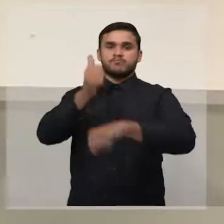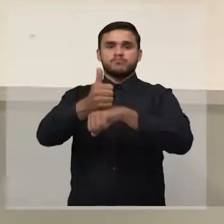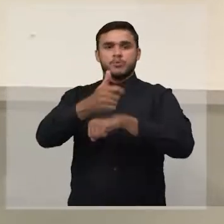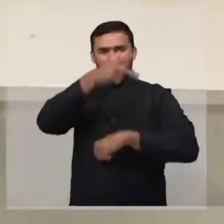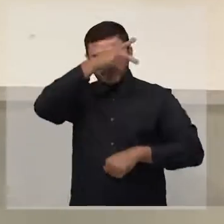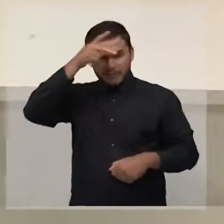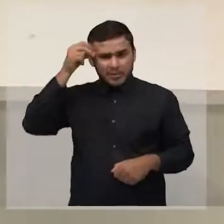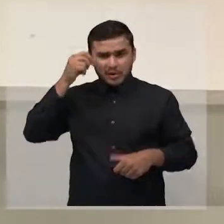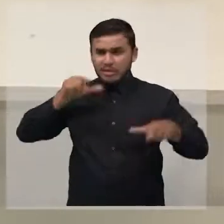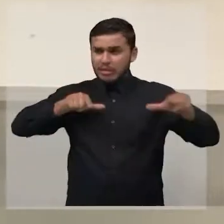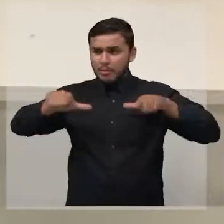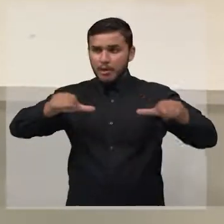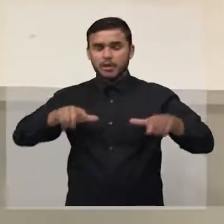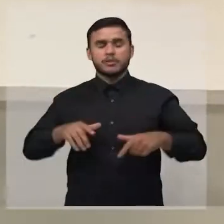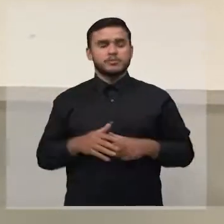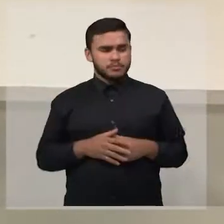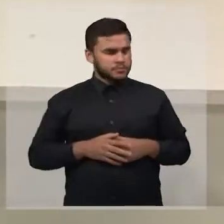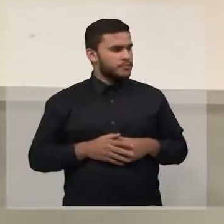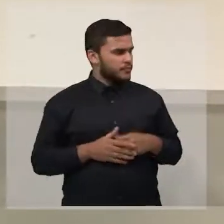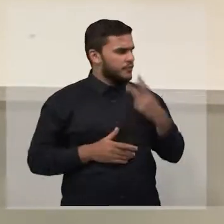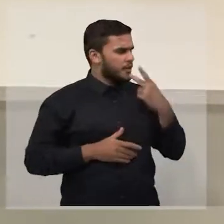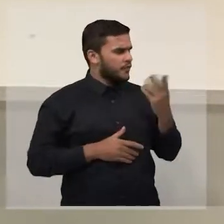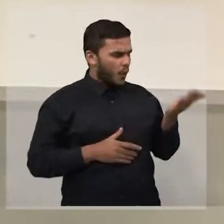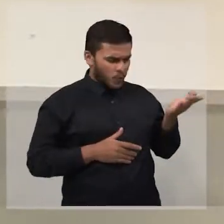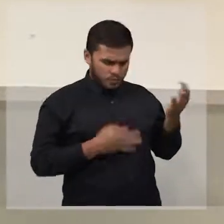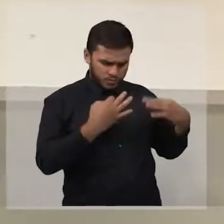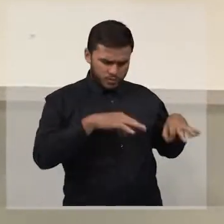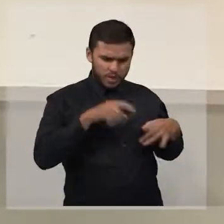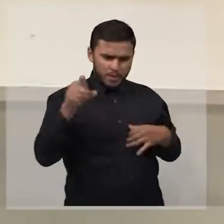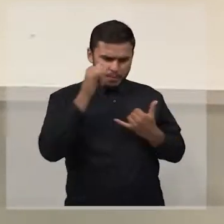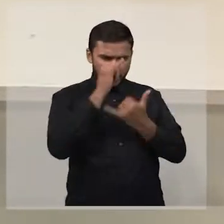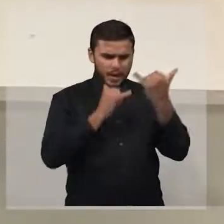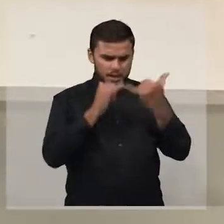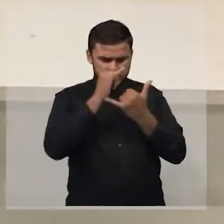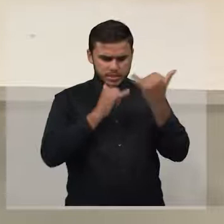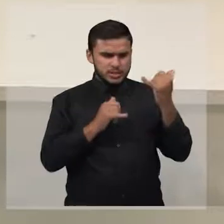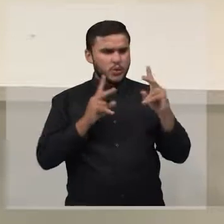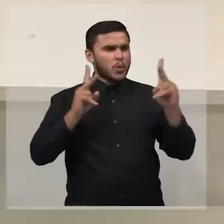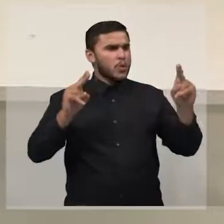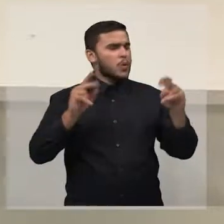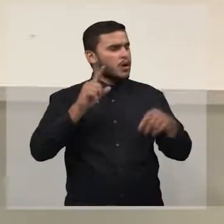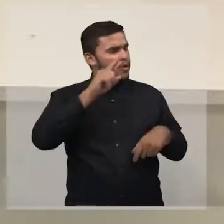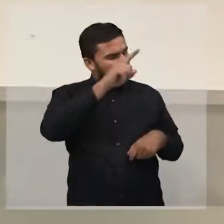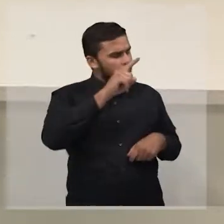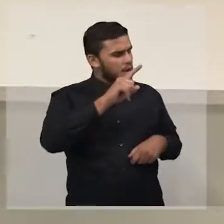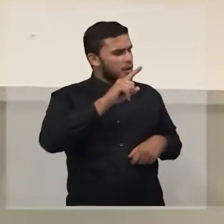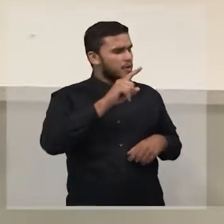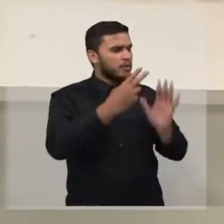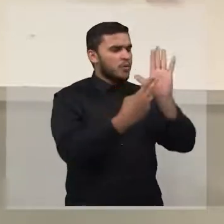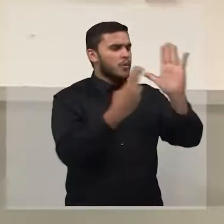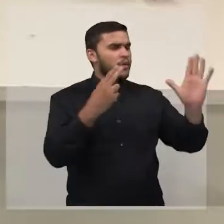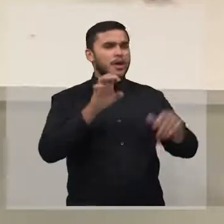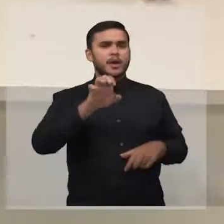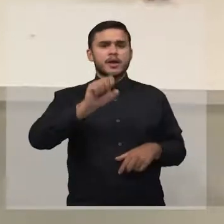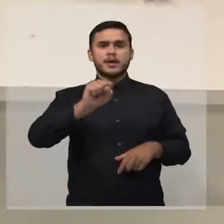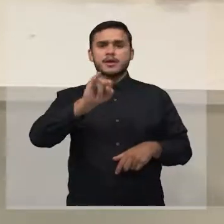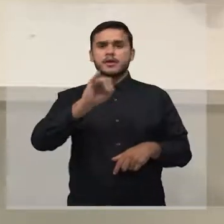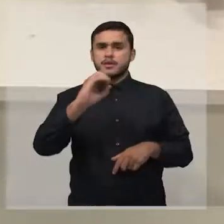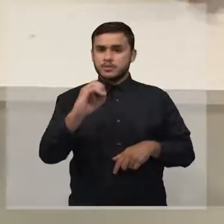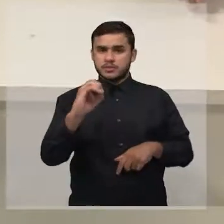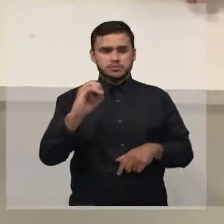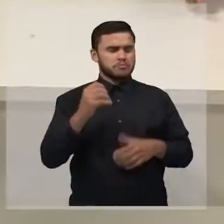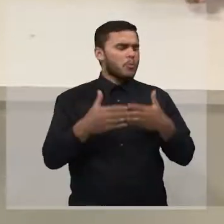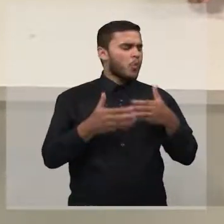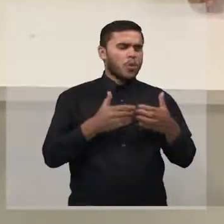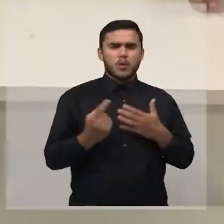proposta semelhante à de Vossa Excelência, e o senhor, inclusive, não importa ser da situação, nem ser da oposição,